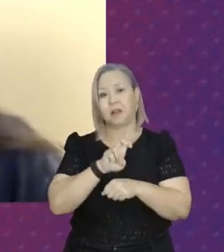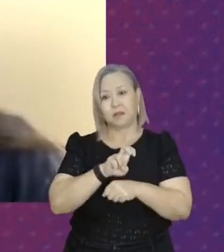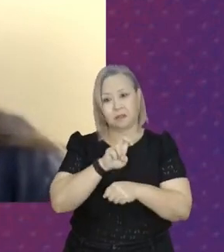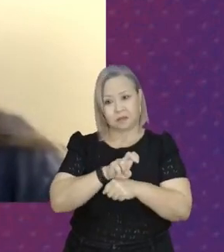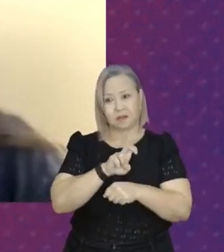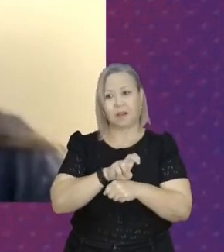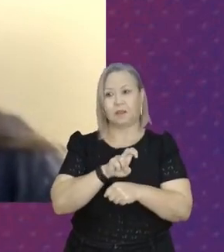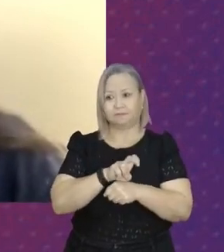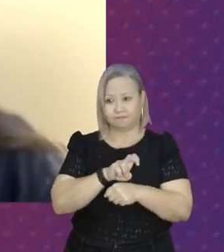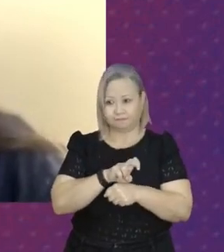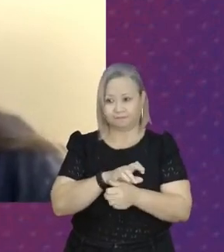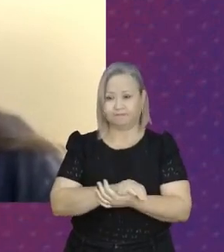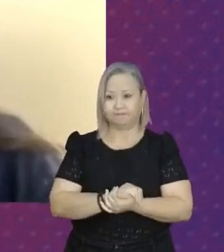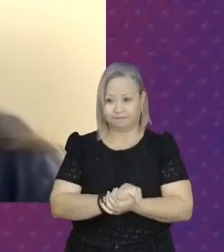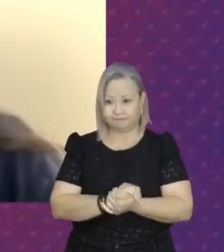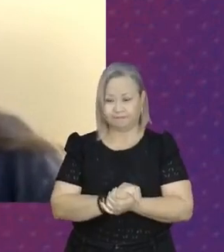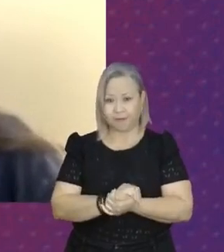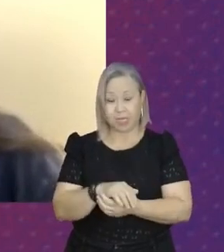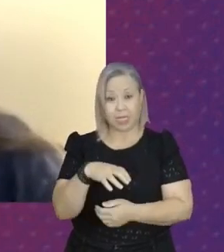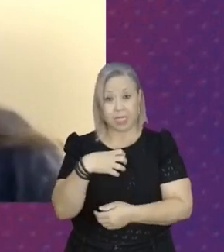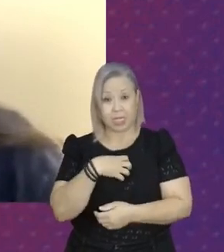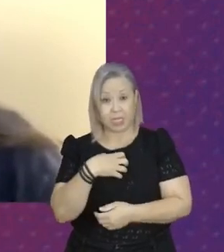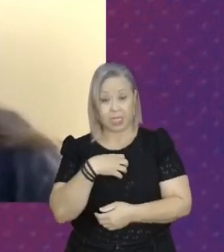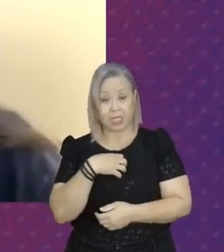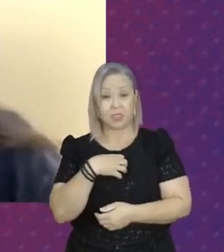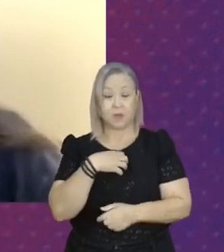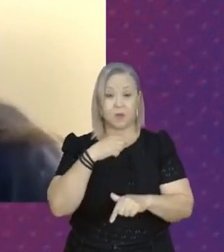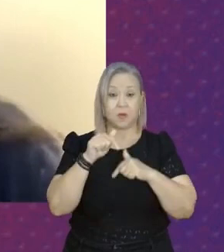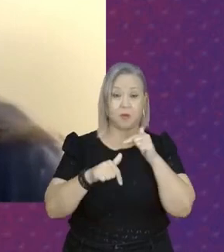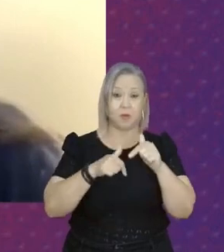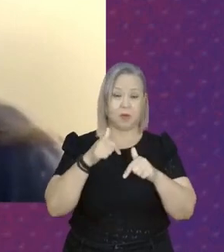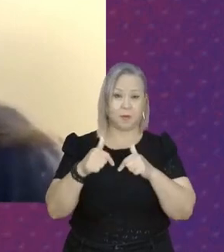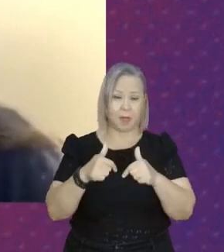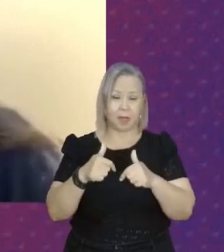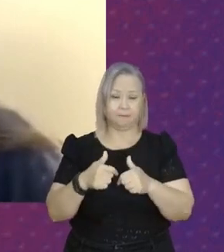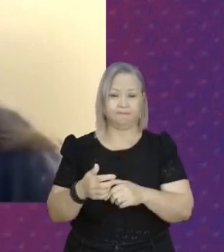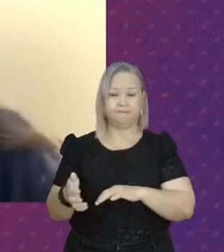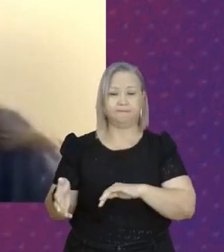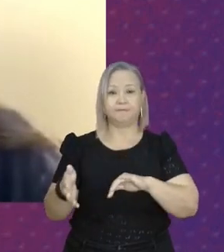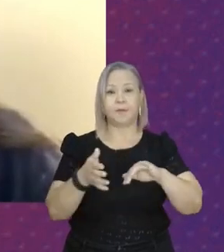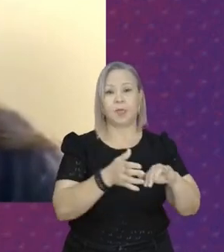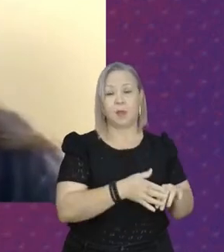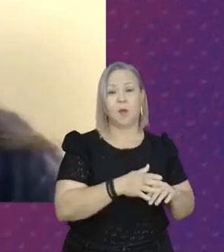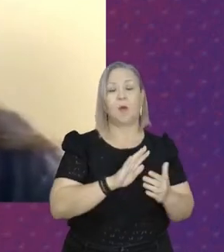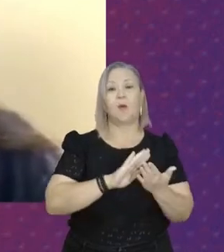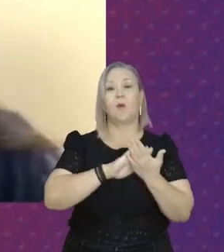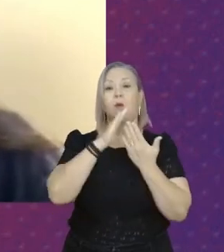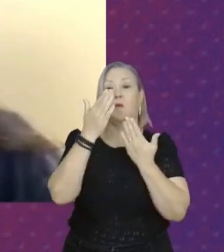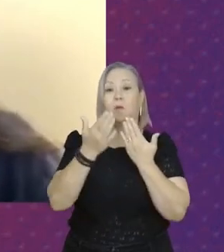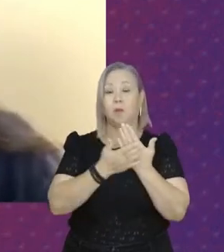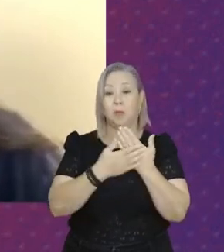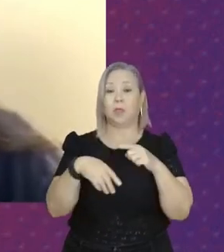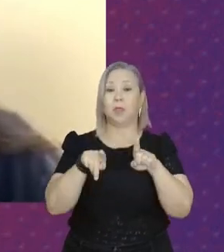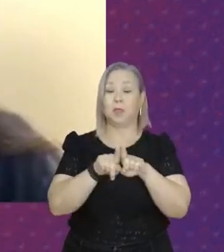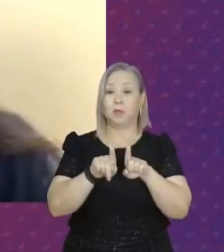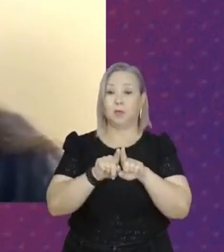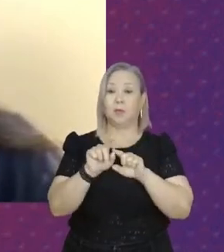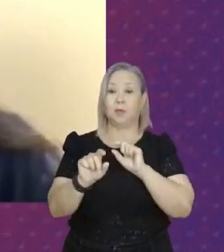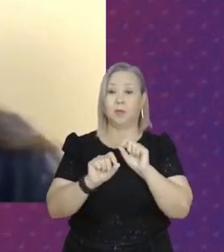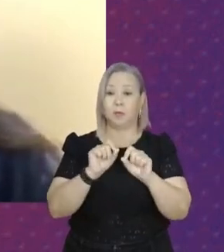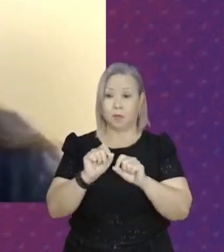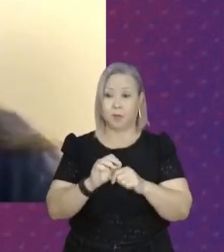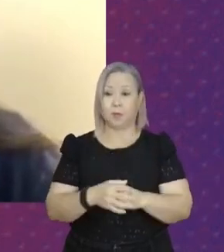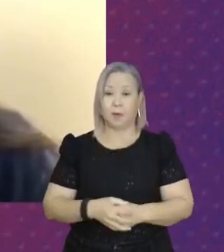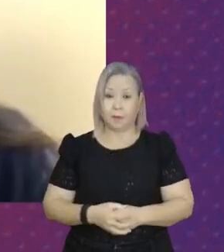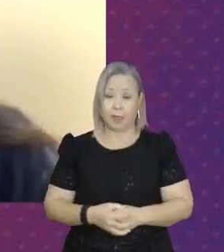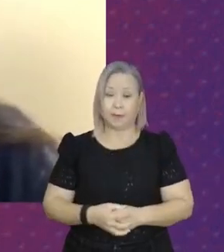creches e as condições de trabalho. E outro risco que vira e mexe aparece, não é um risco novo, ele é